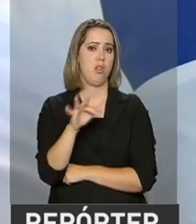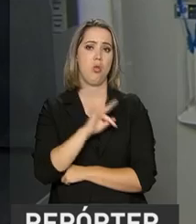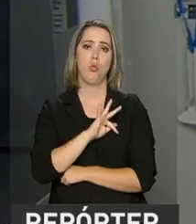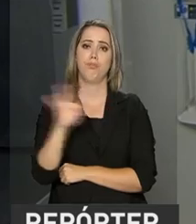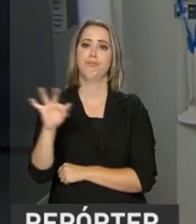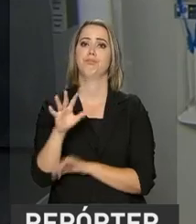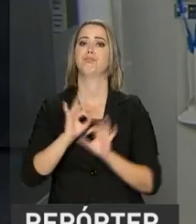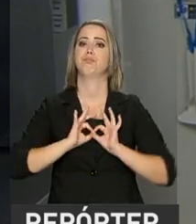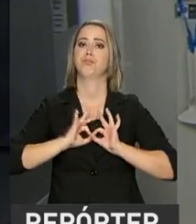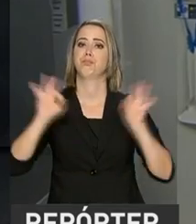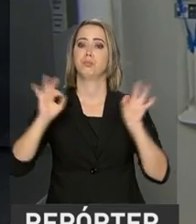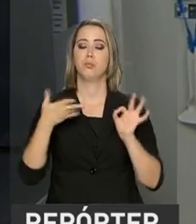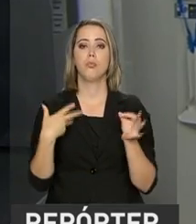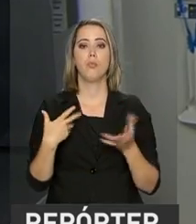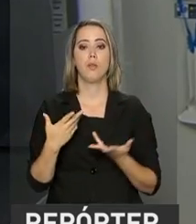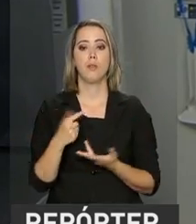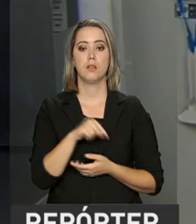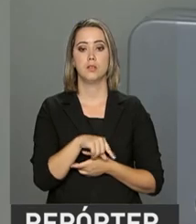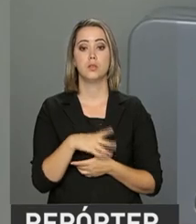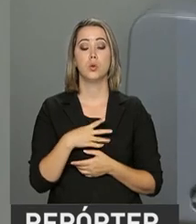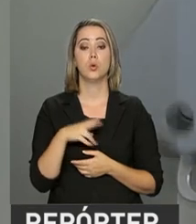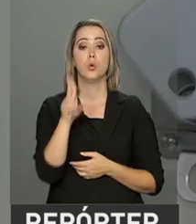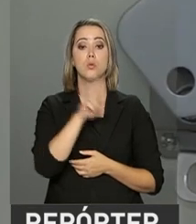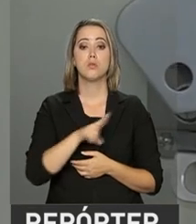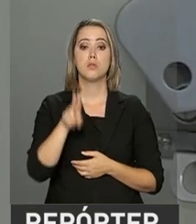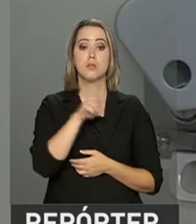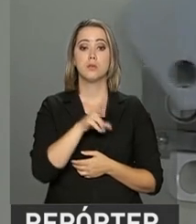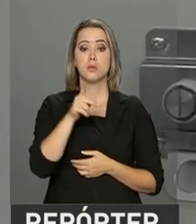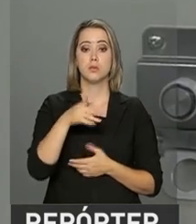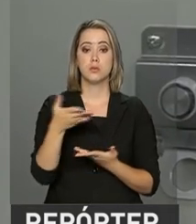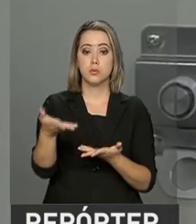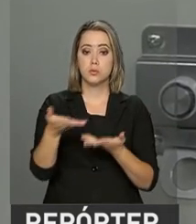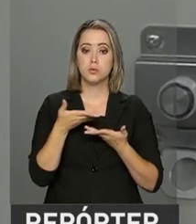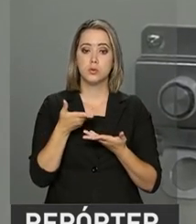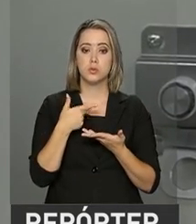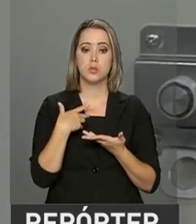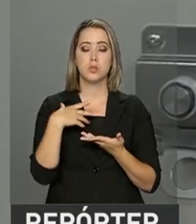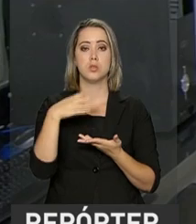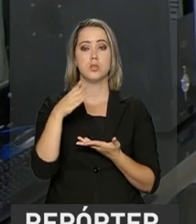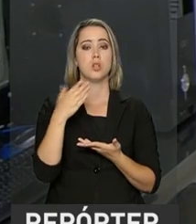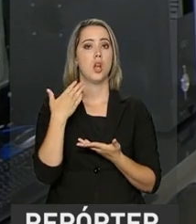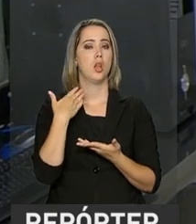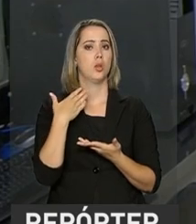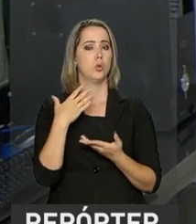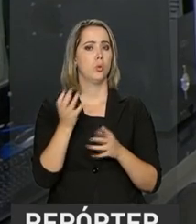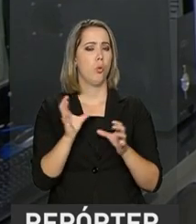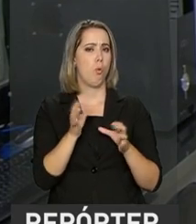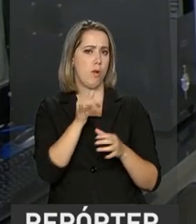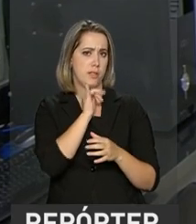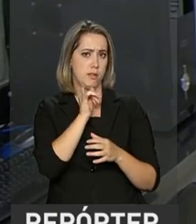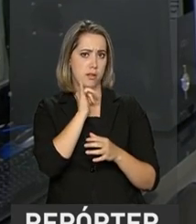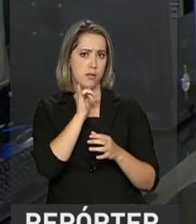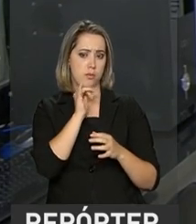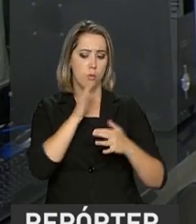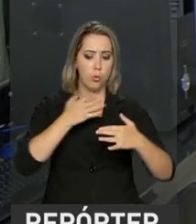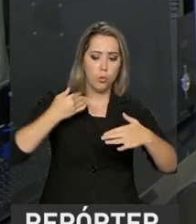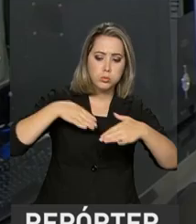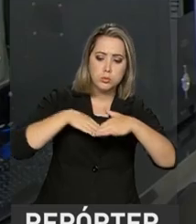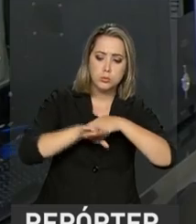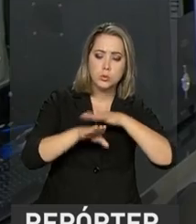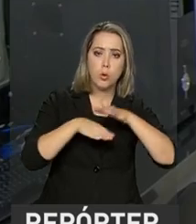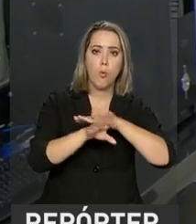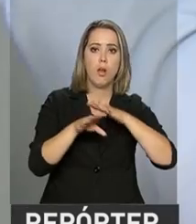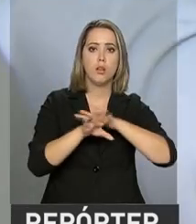nenhuma. O material utilizado na aposentada foi retirado do banco de tecidos do Instituto, o maior do país no atendimento de